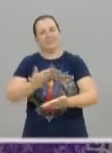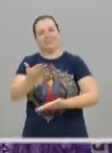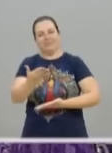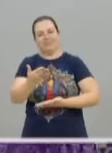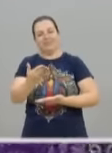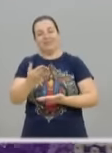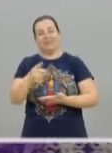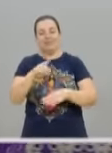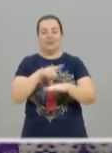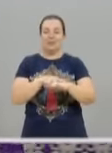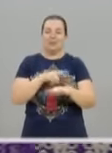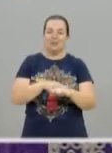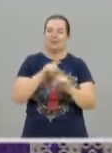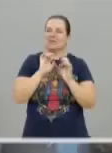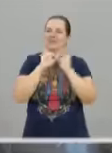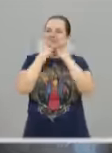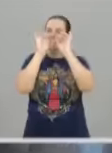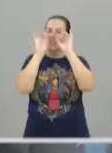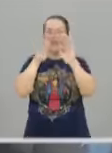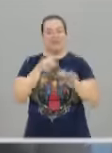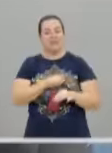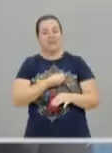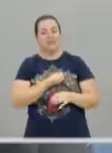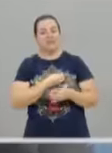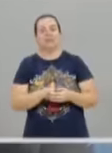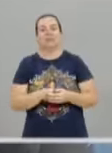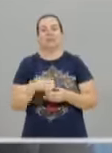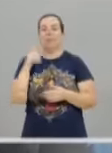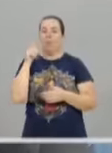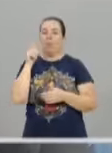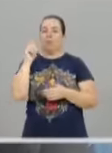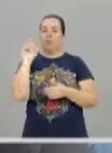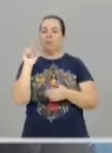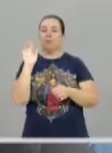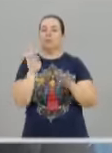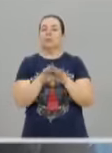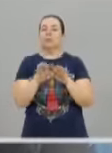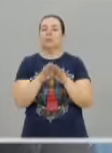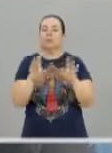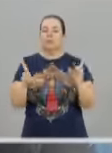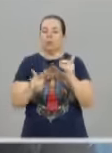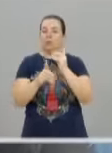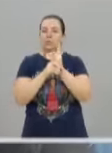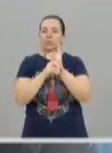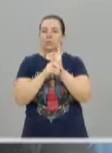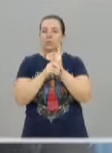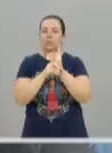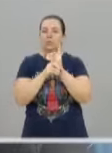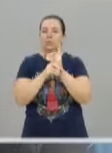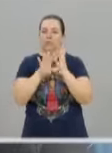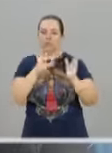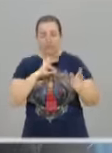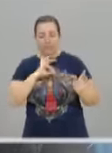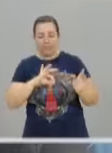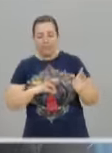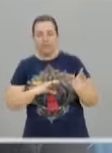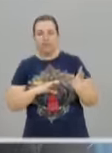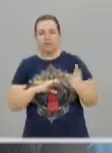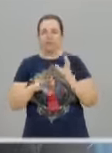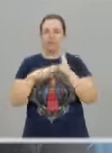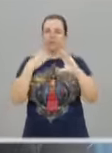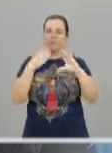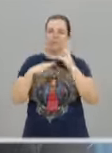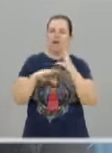desses momentos que estão estamos vivendo ontem inclusive também encontro com os padres cantores eu não gosto desse termo tava Padre